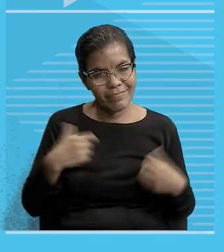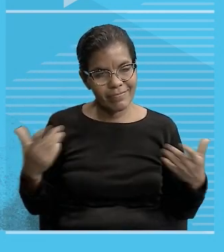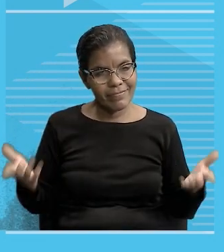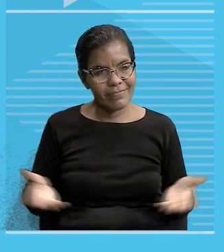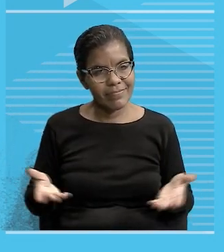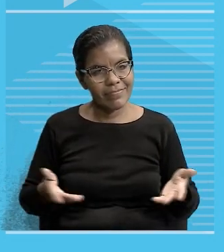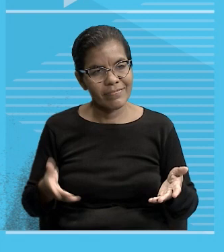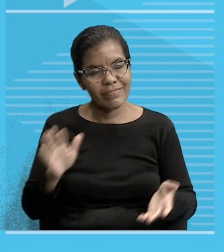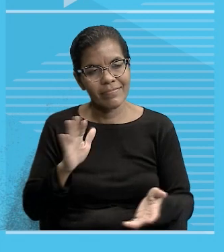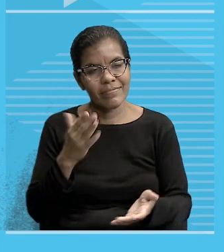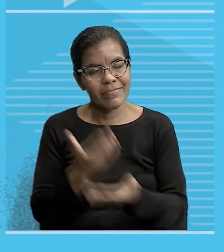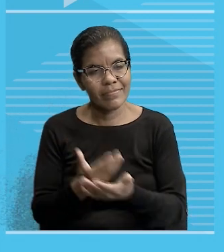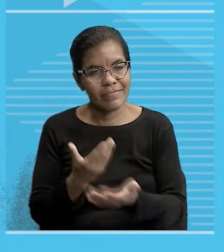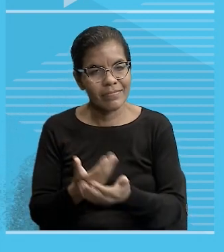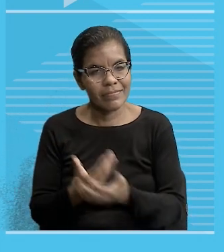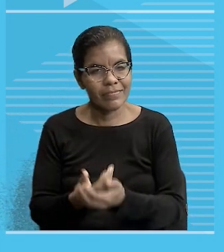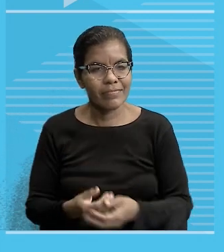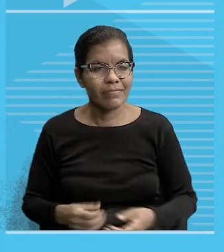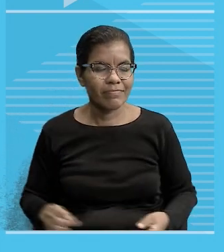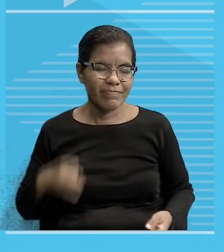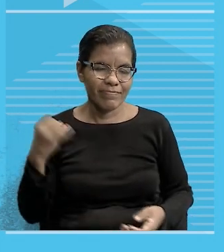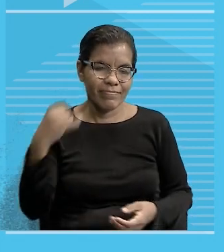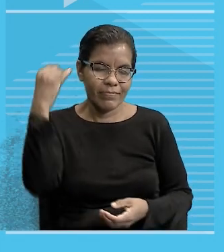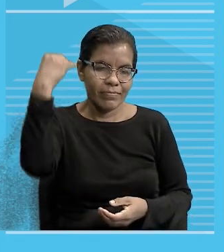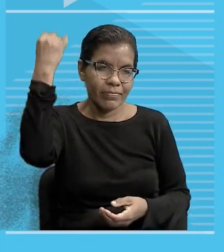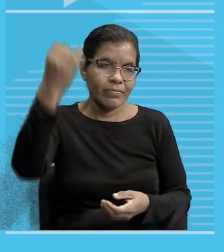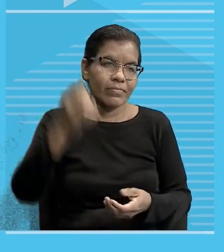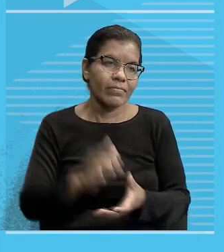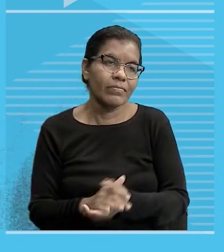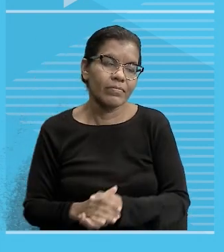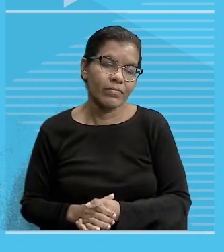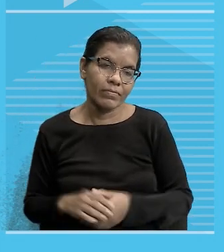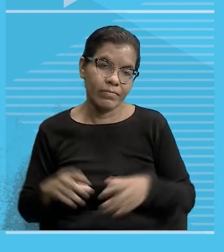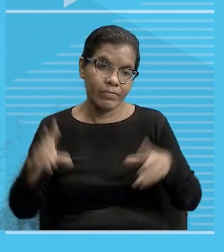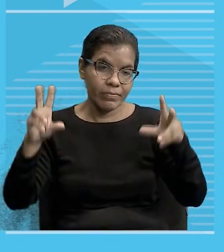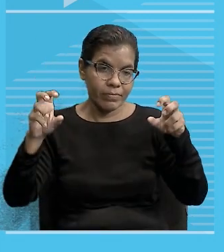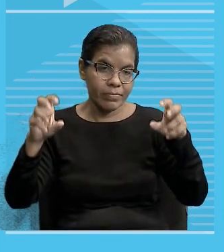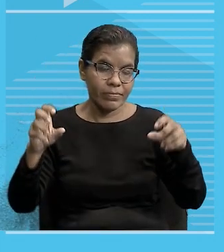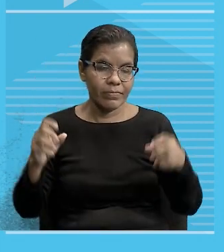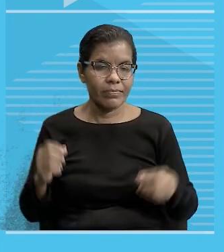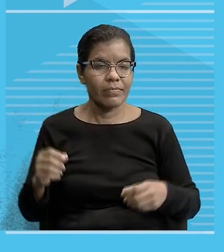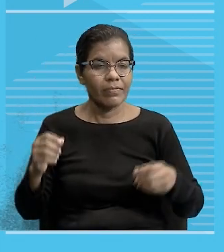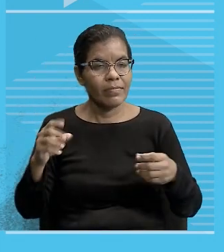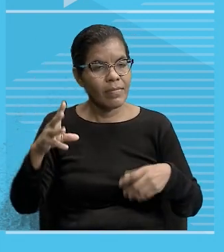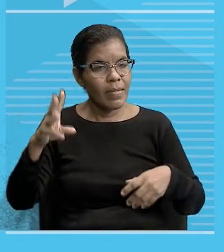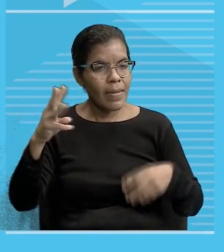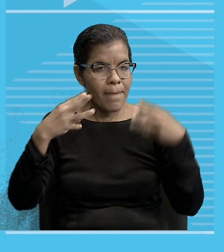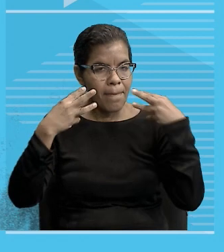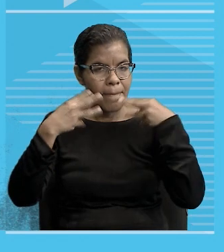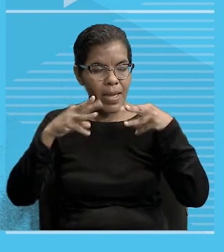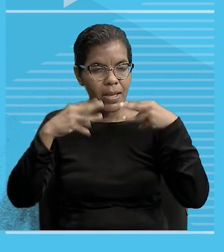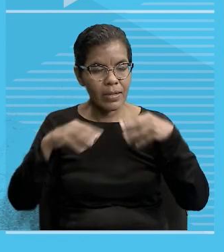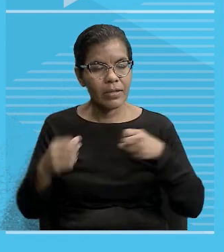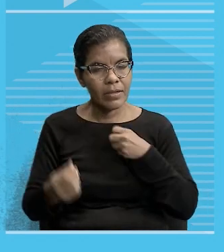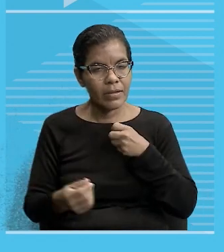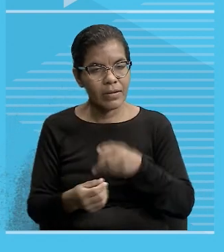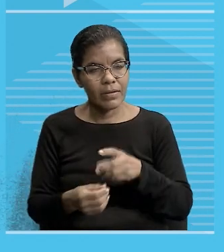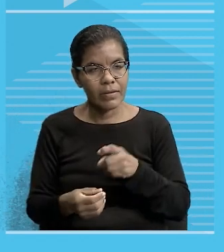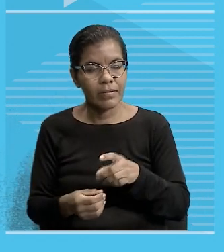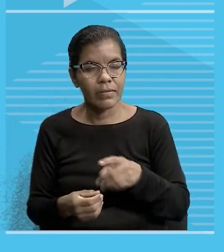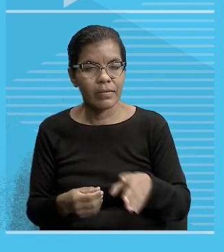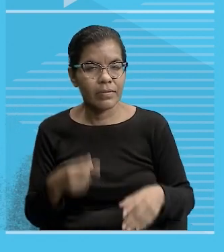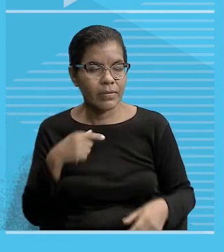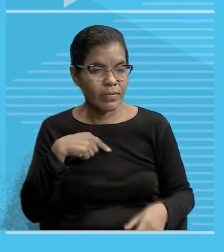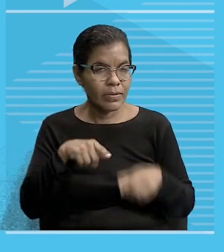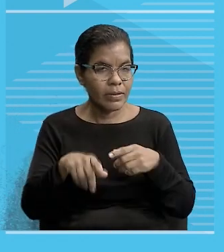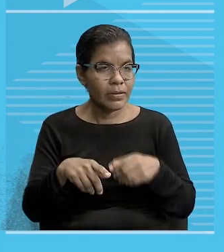Nesta aula super hiper importante sobre marketing e vendas se vocês